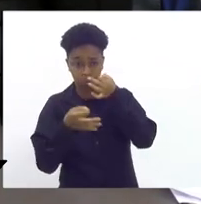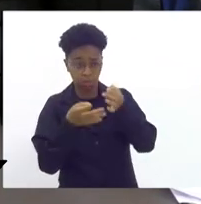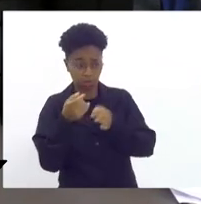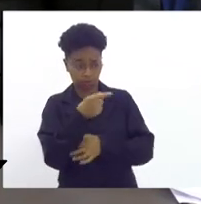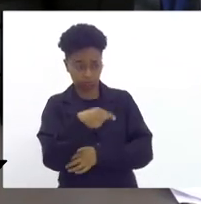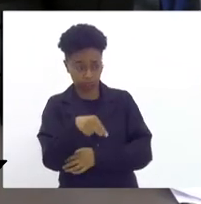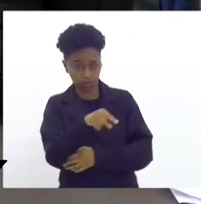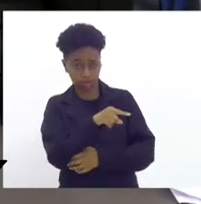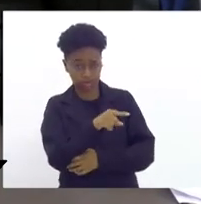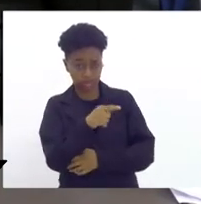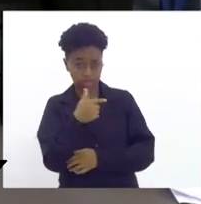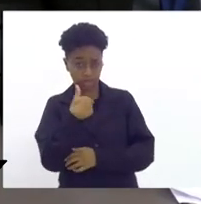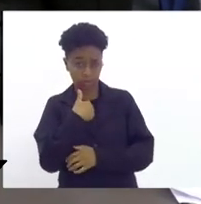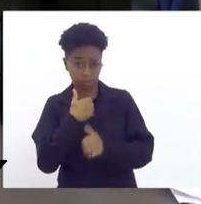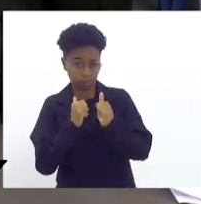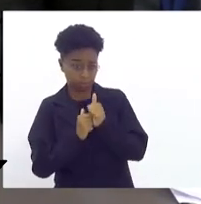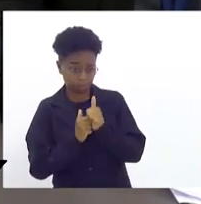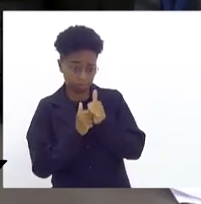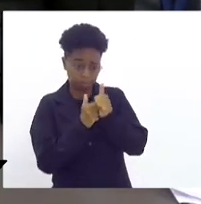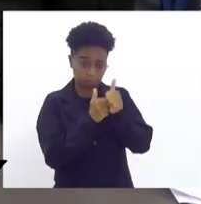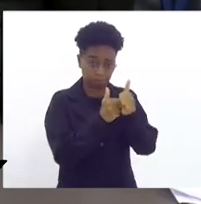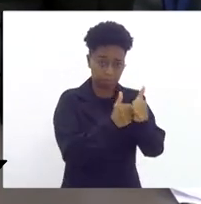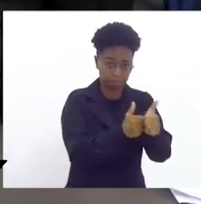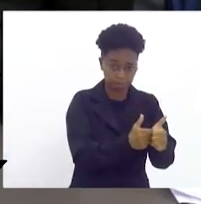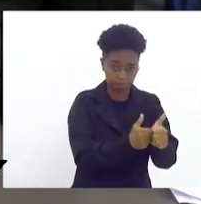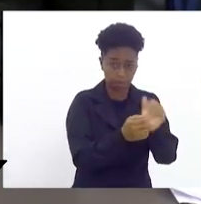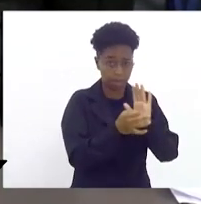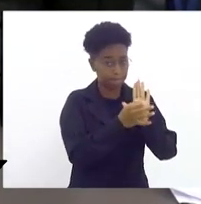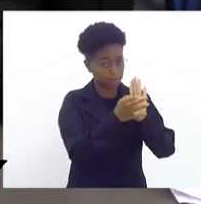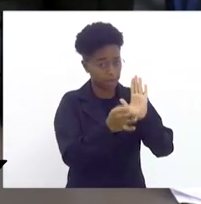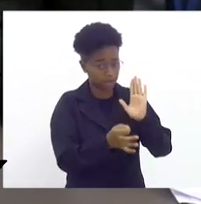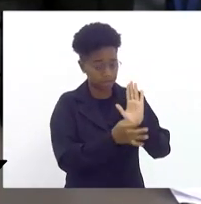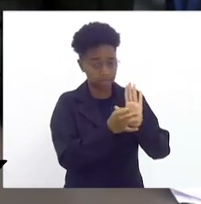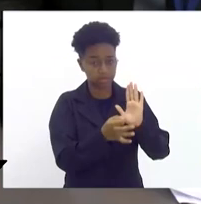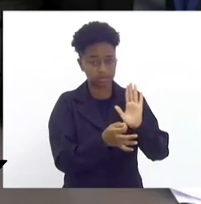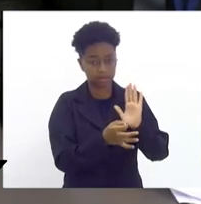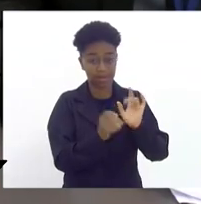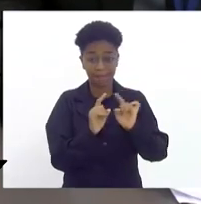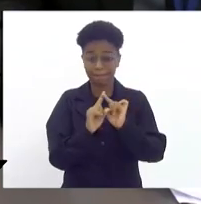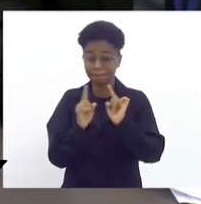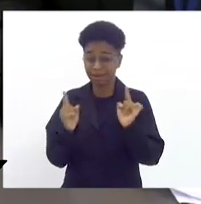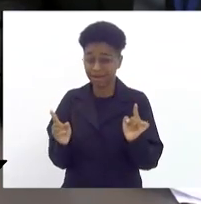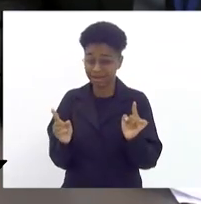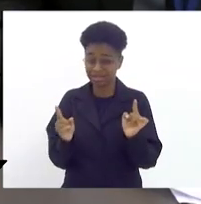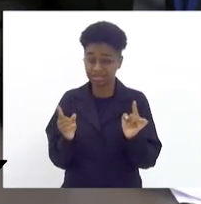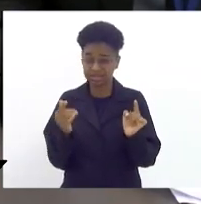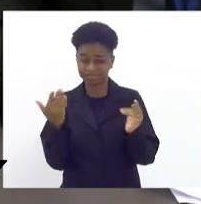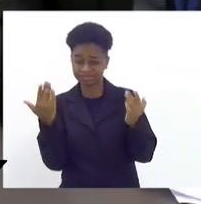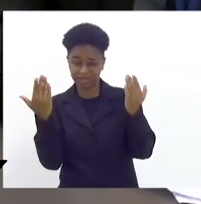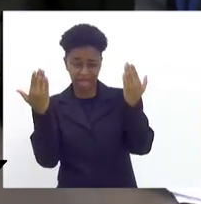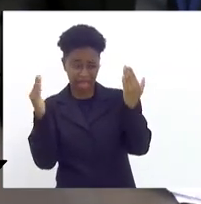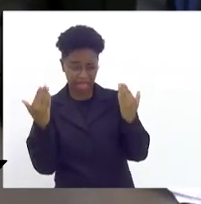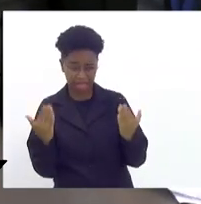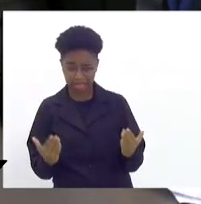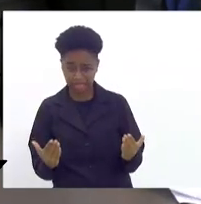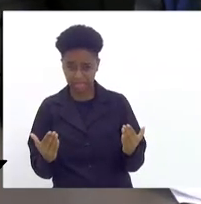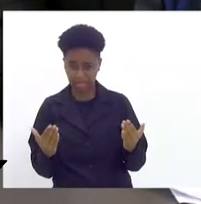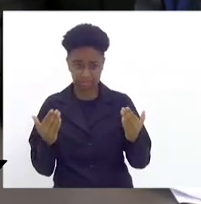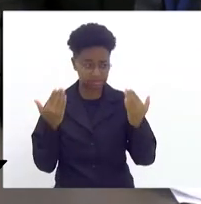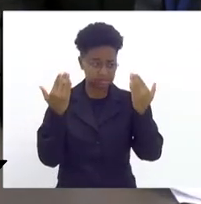Excelência me levou a acompanhar o parecer original, mas, examinando melhor